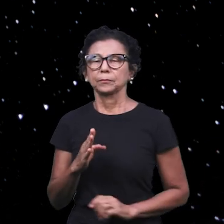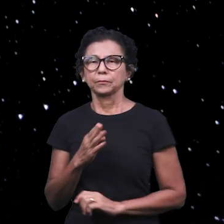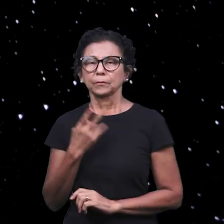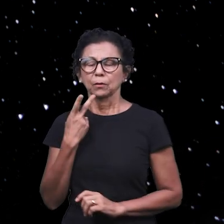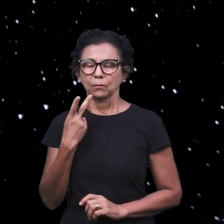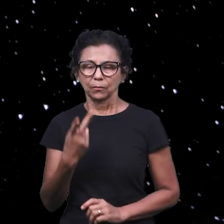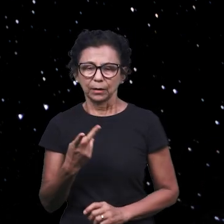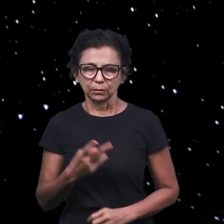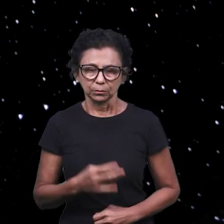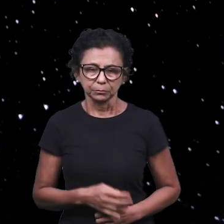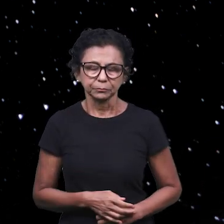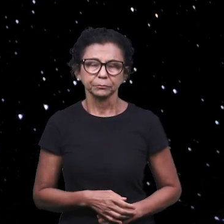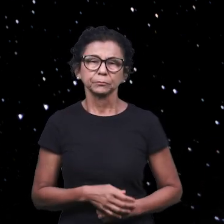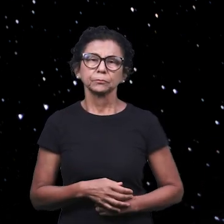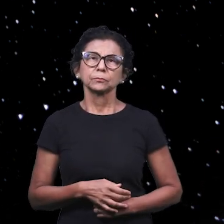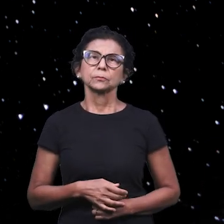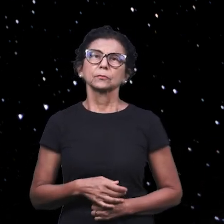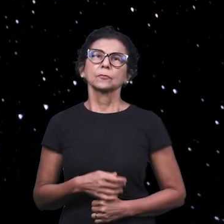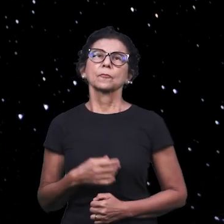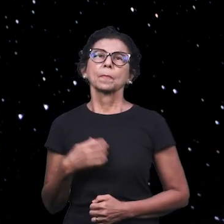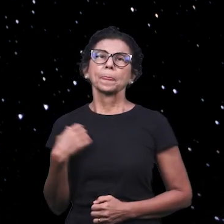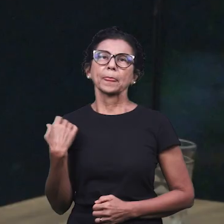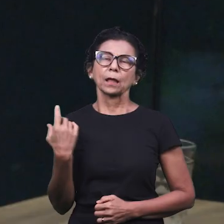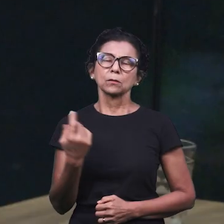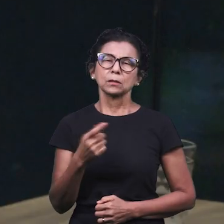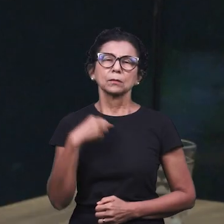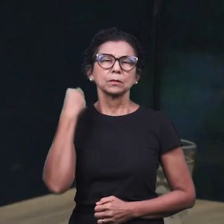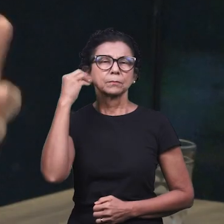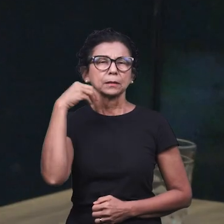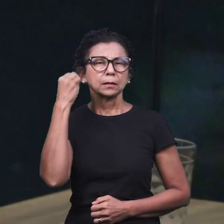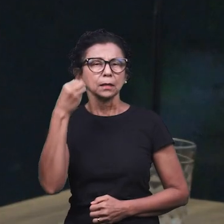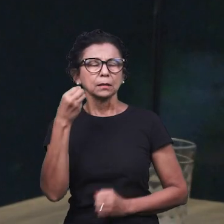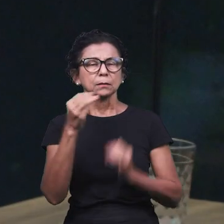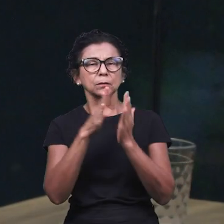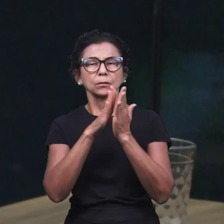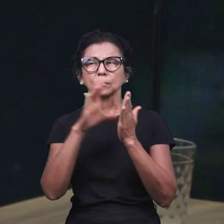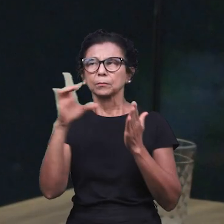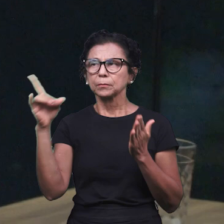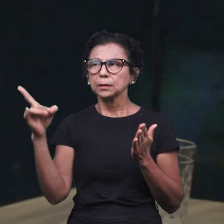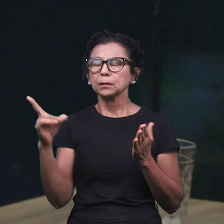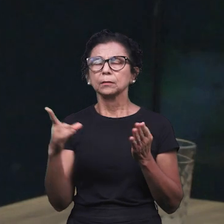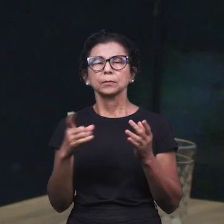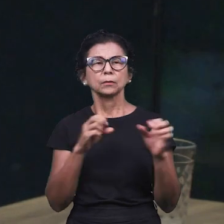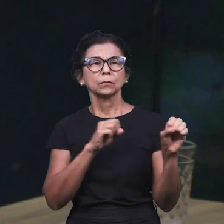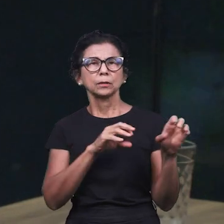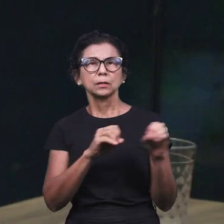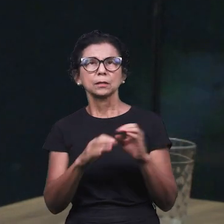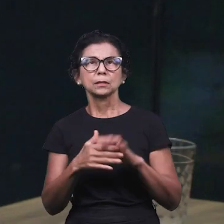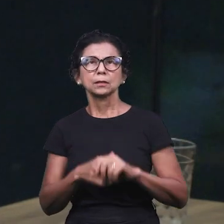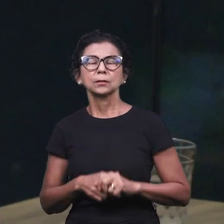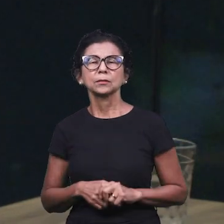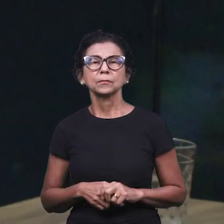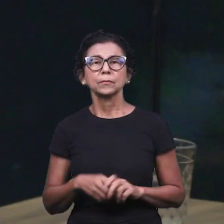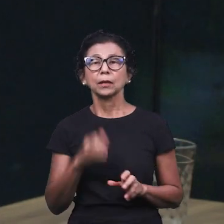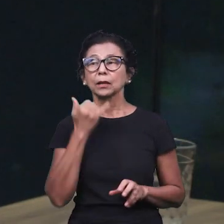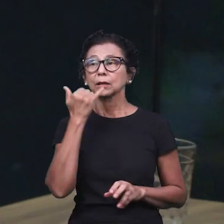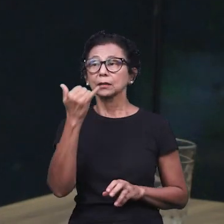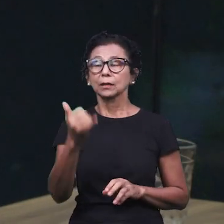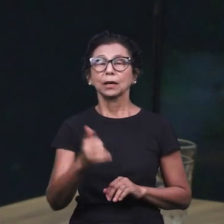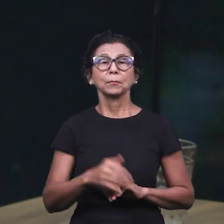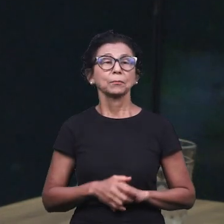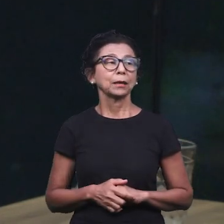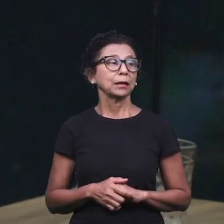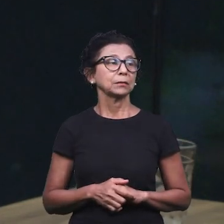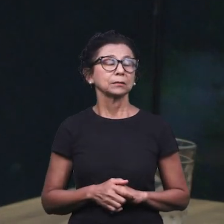vivido isso, e a tecnologia tem sido uma ferramenta maravilhosa para que esse conselho